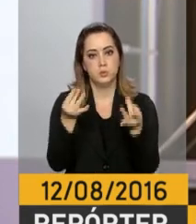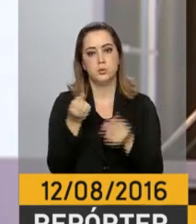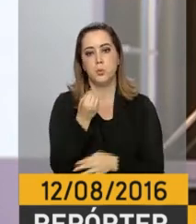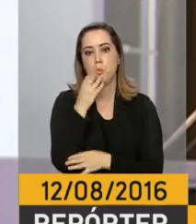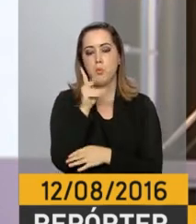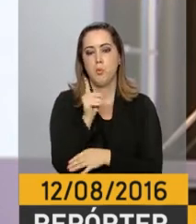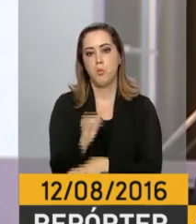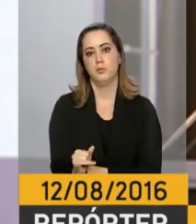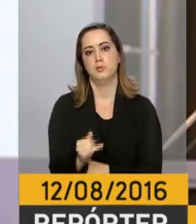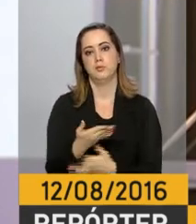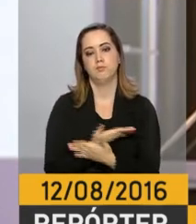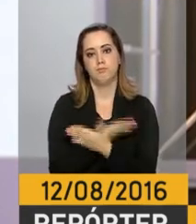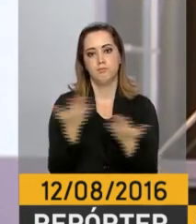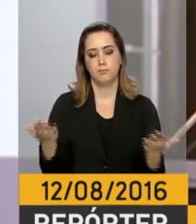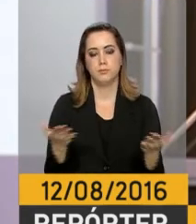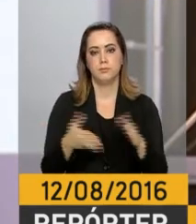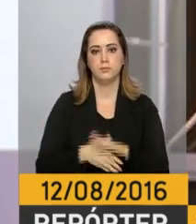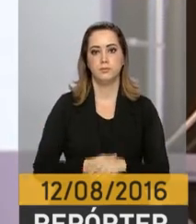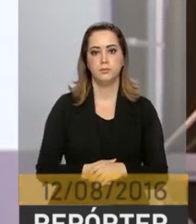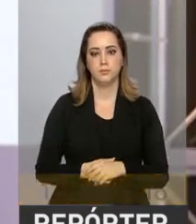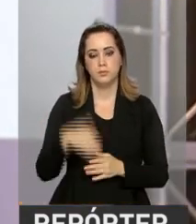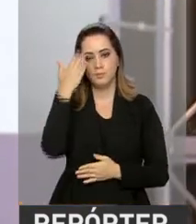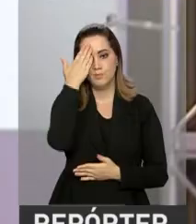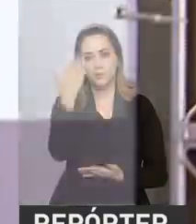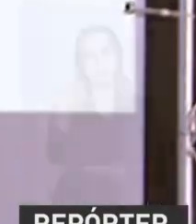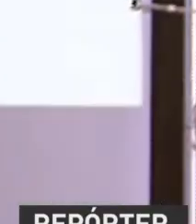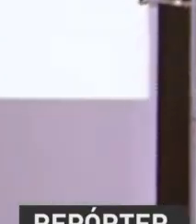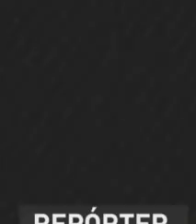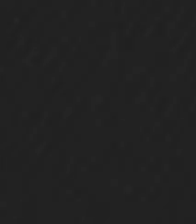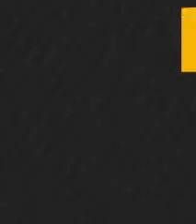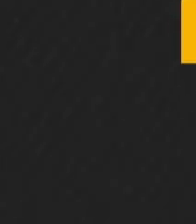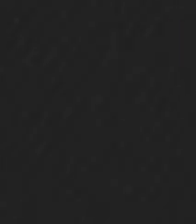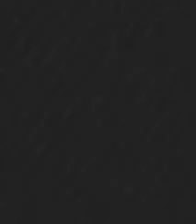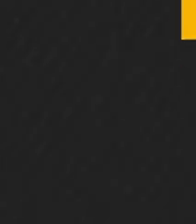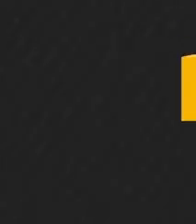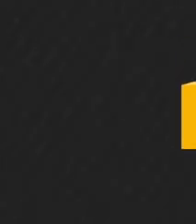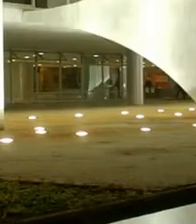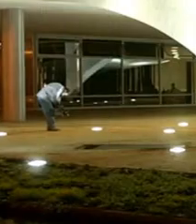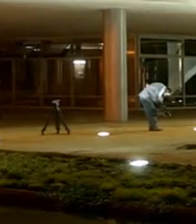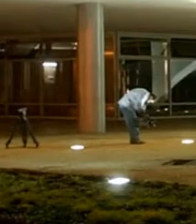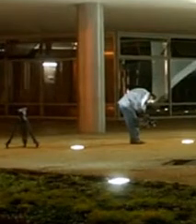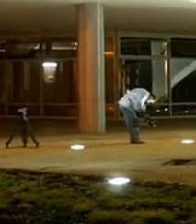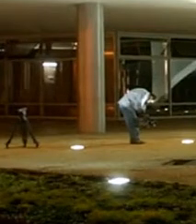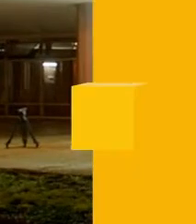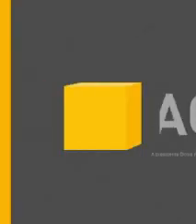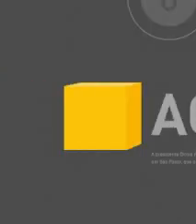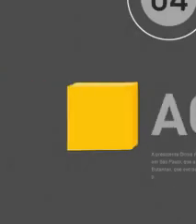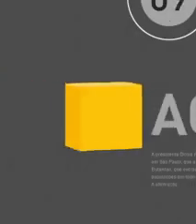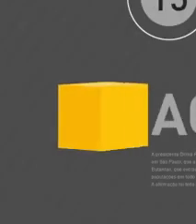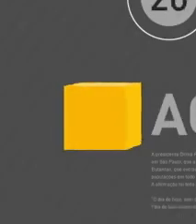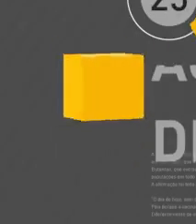um bom dia a todos vocês. Muito obrigado. Thank you.